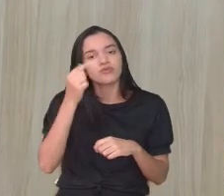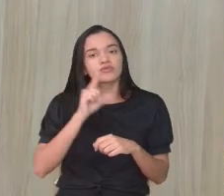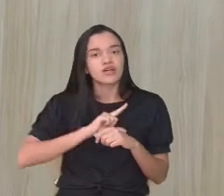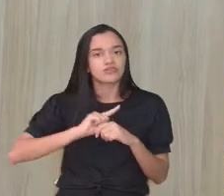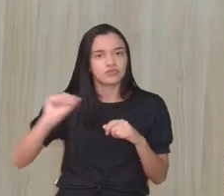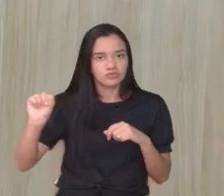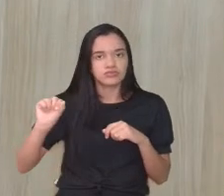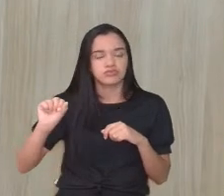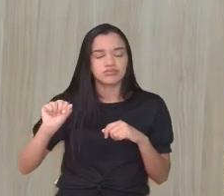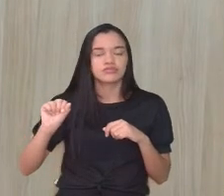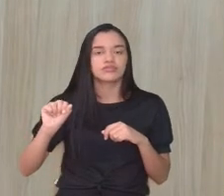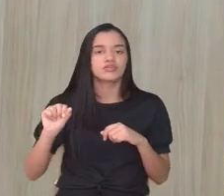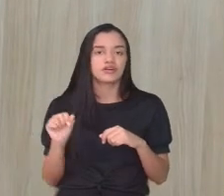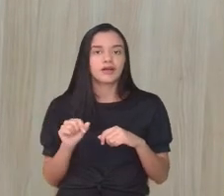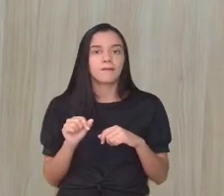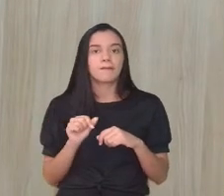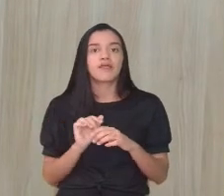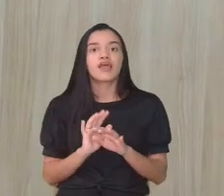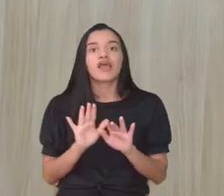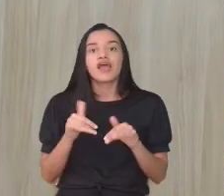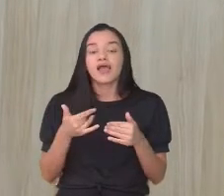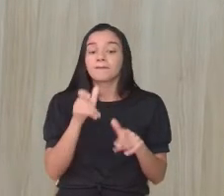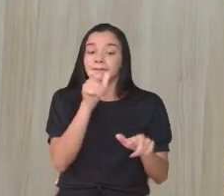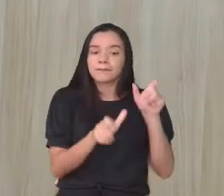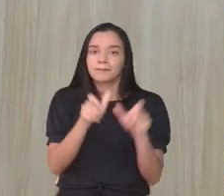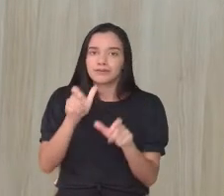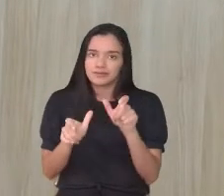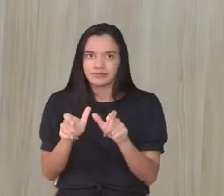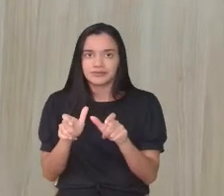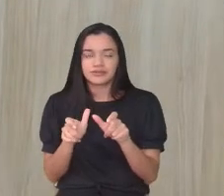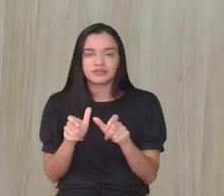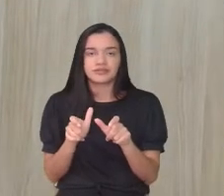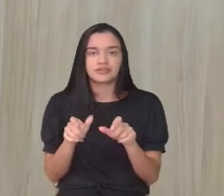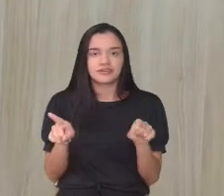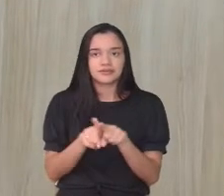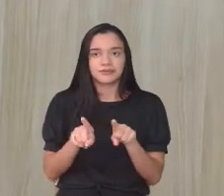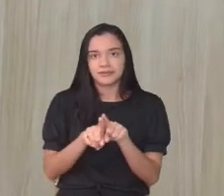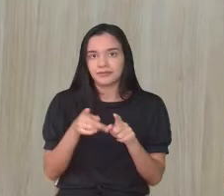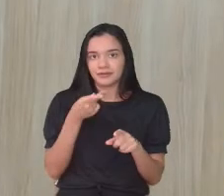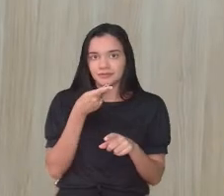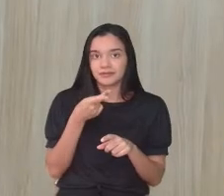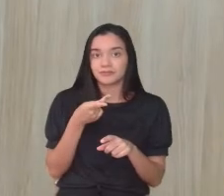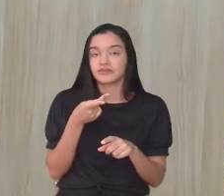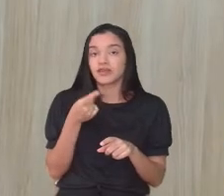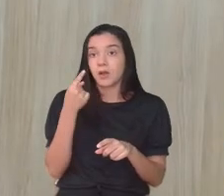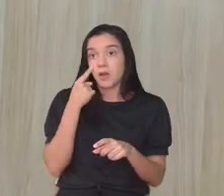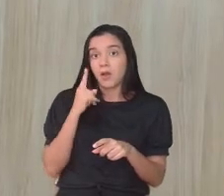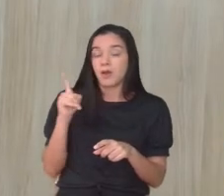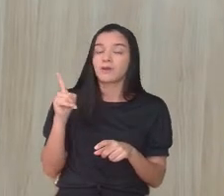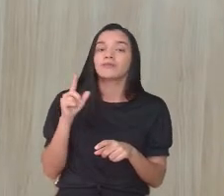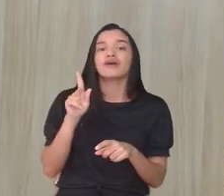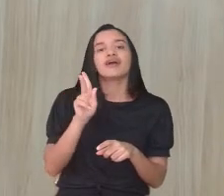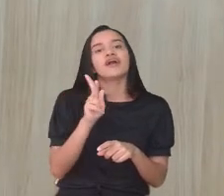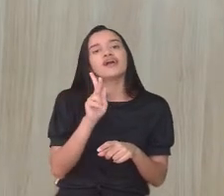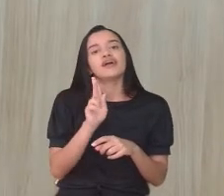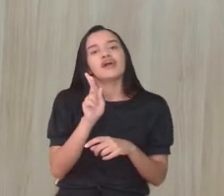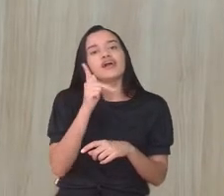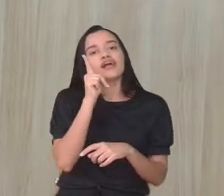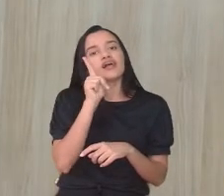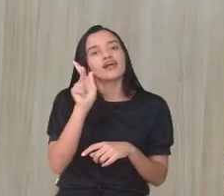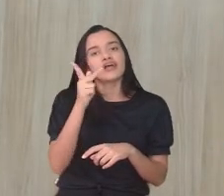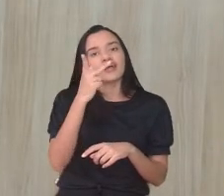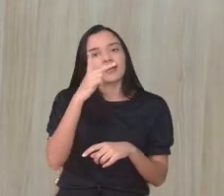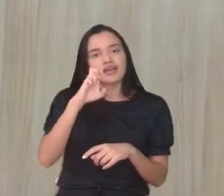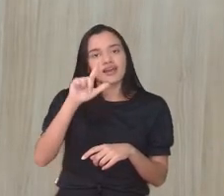essas ações são feitas pela personagem. E isso está demarcado já pela fala. Helena chegou cansada do trabalho. A